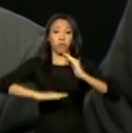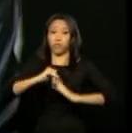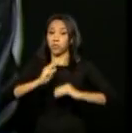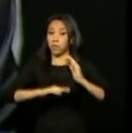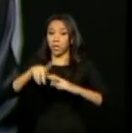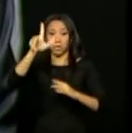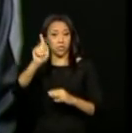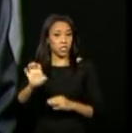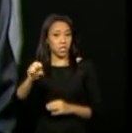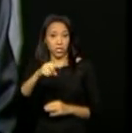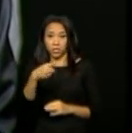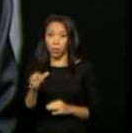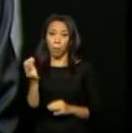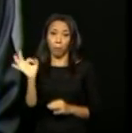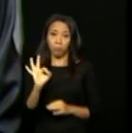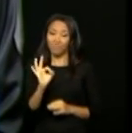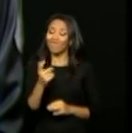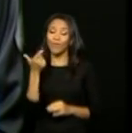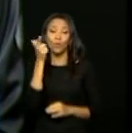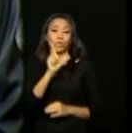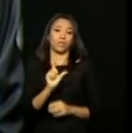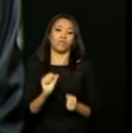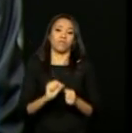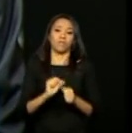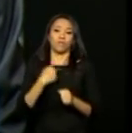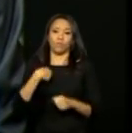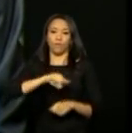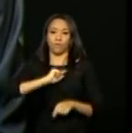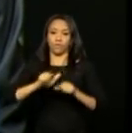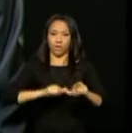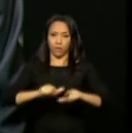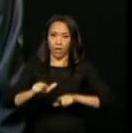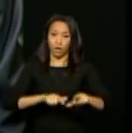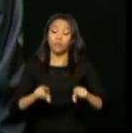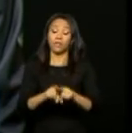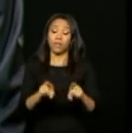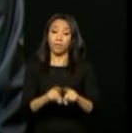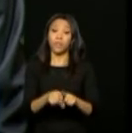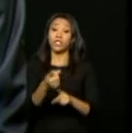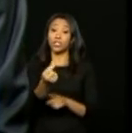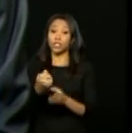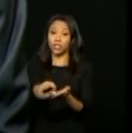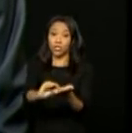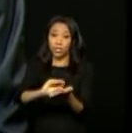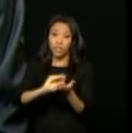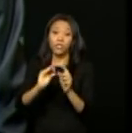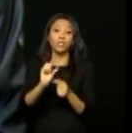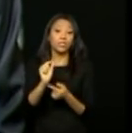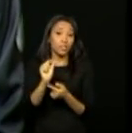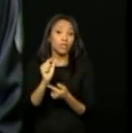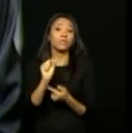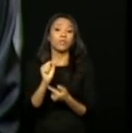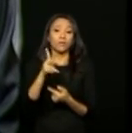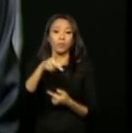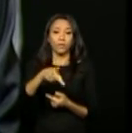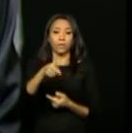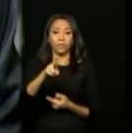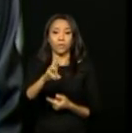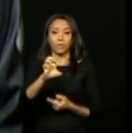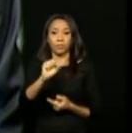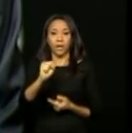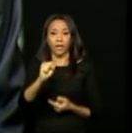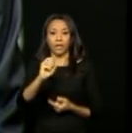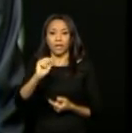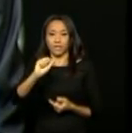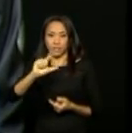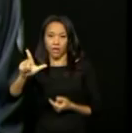não conseguiremos realizar nossos anseios. Recursos do pré-sal poderão ser, num futuro breve, definidores